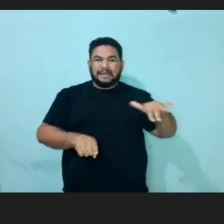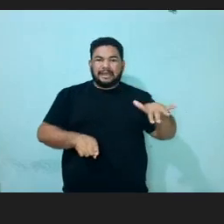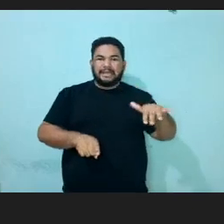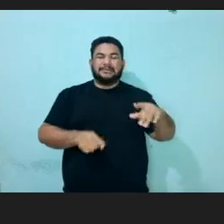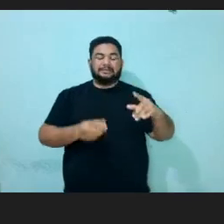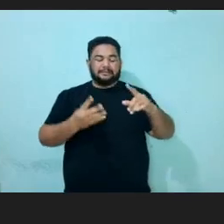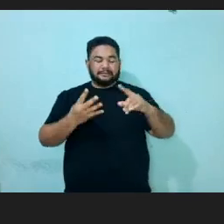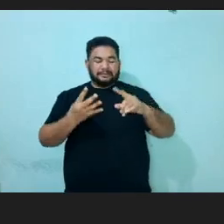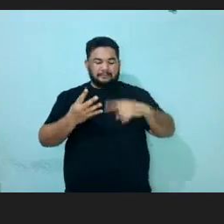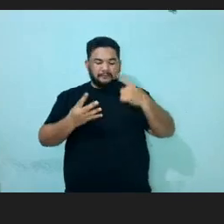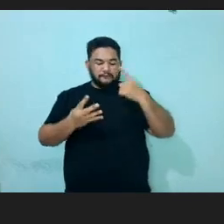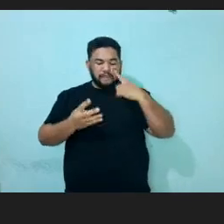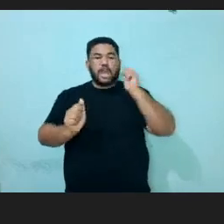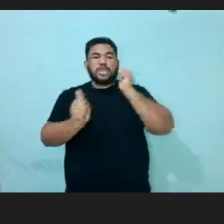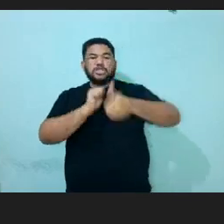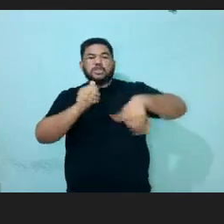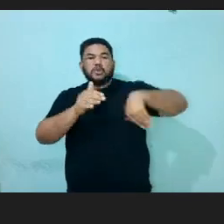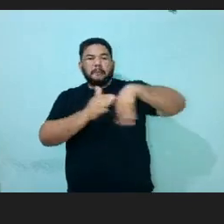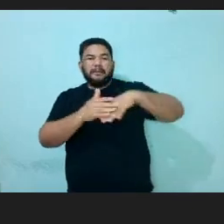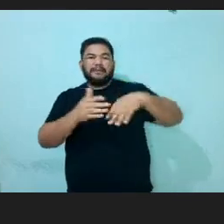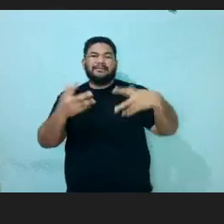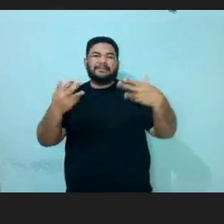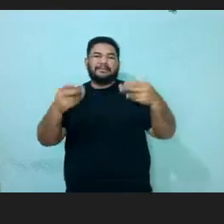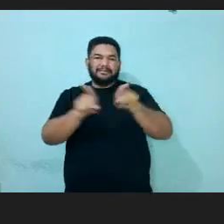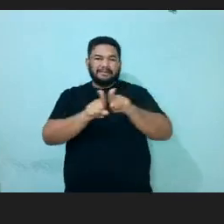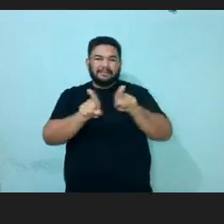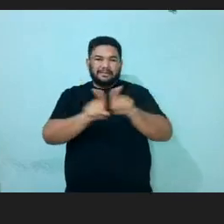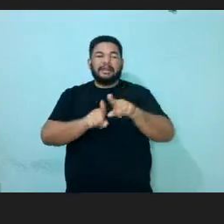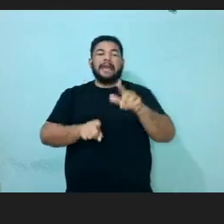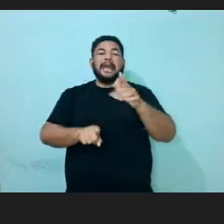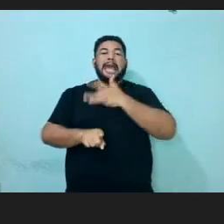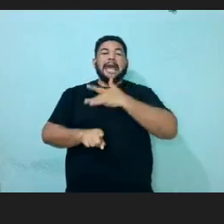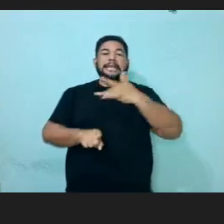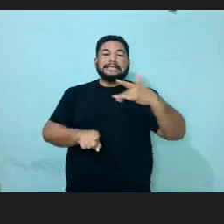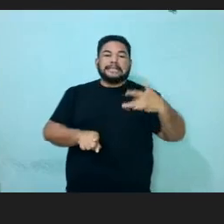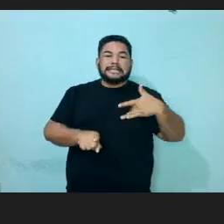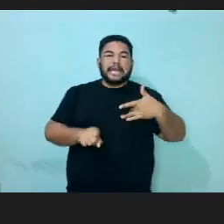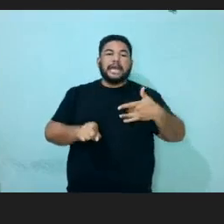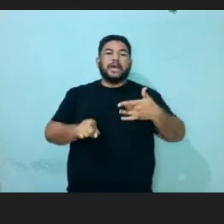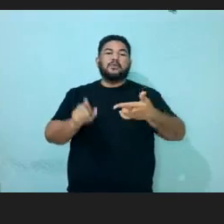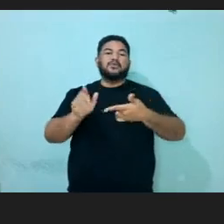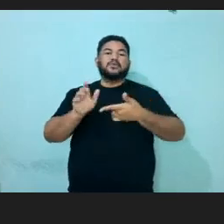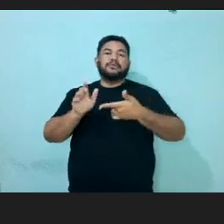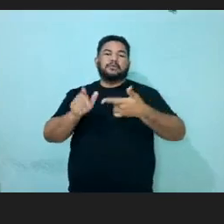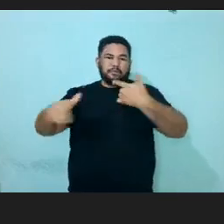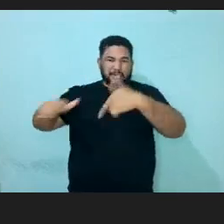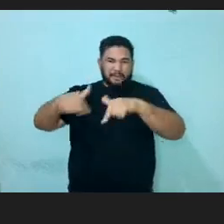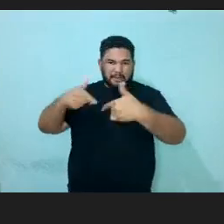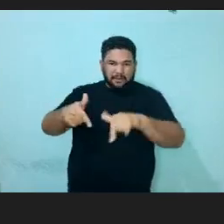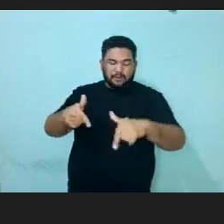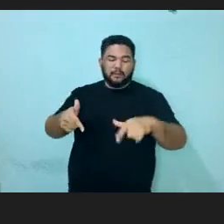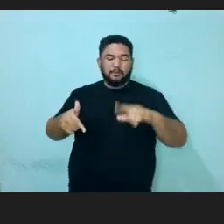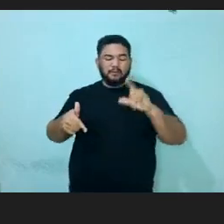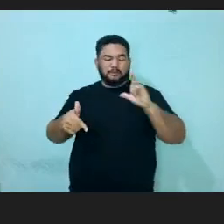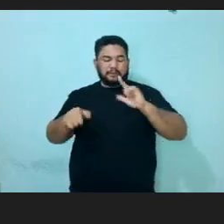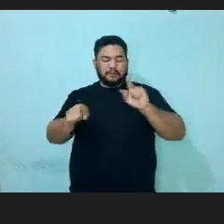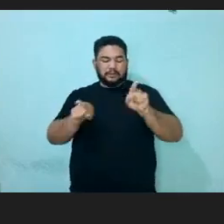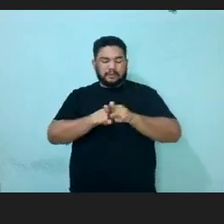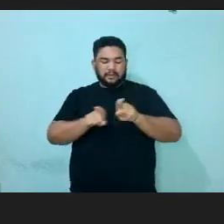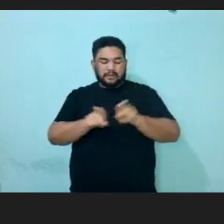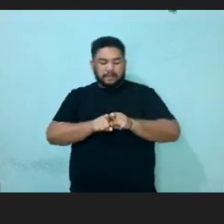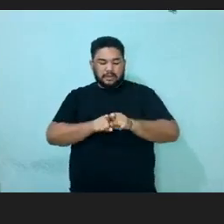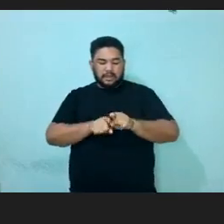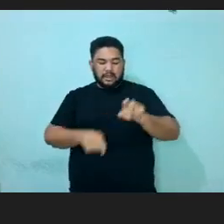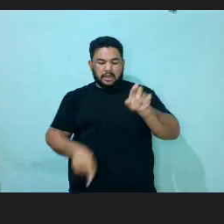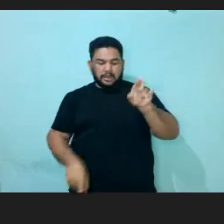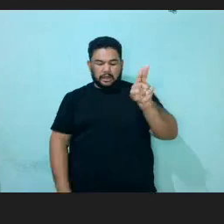né? Saúde do colaborador, que é a famosa ergonomia. Aí tem a uroginecológica, que